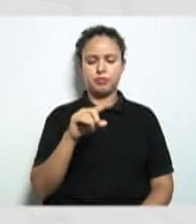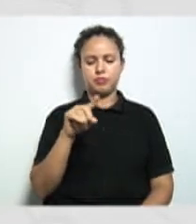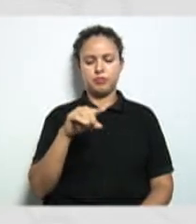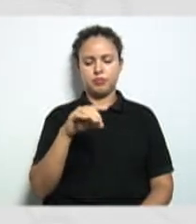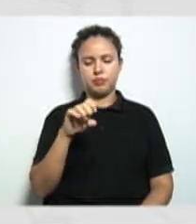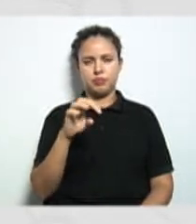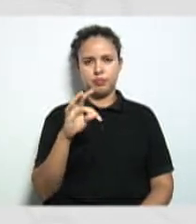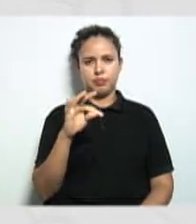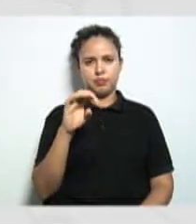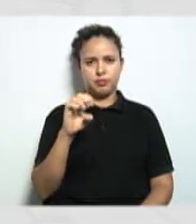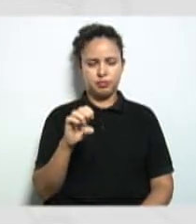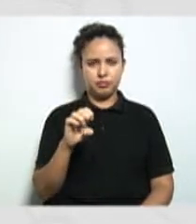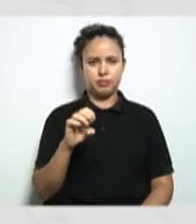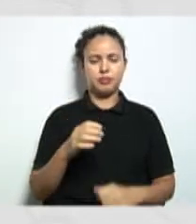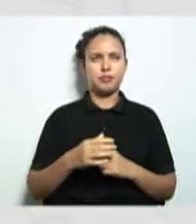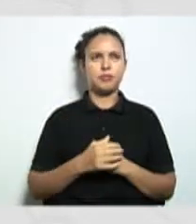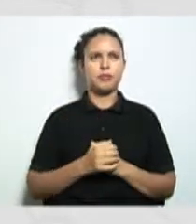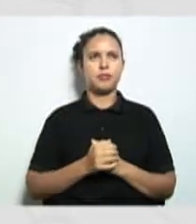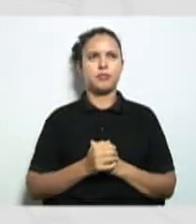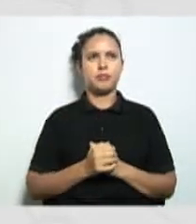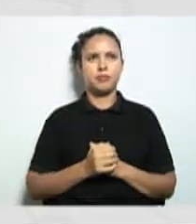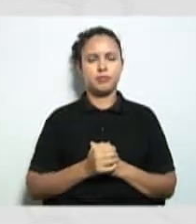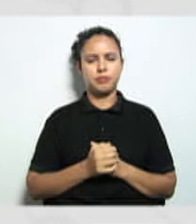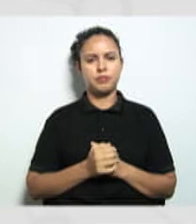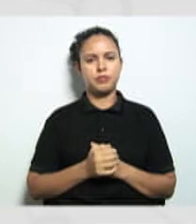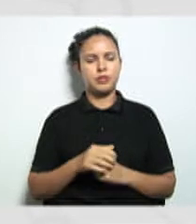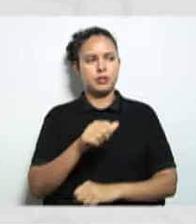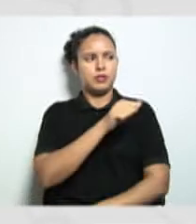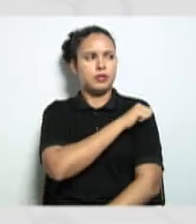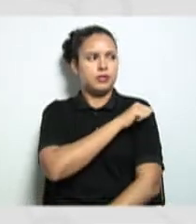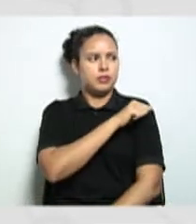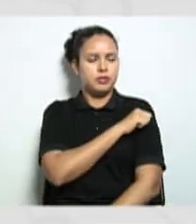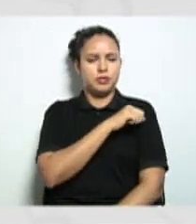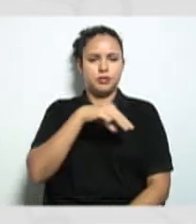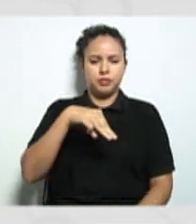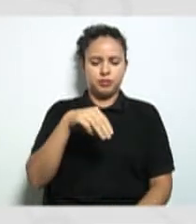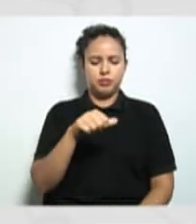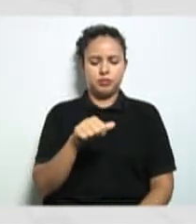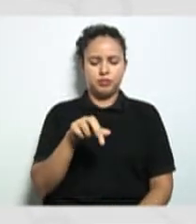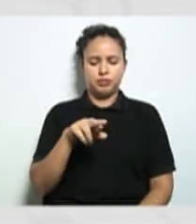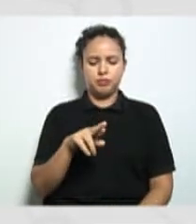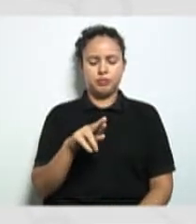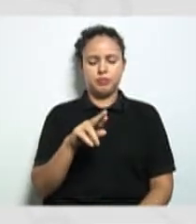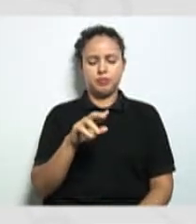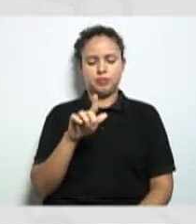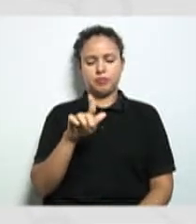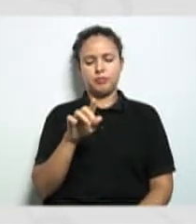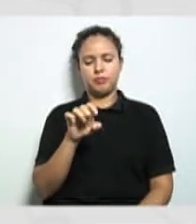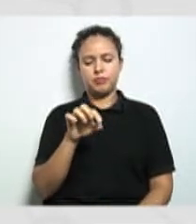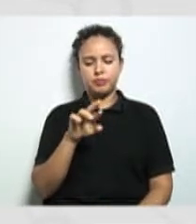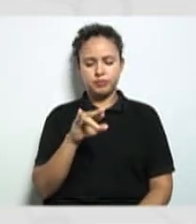a resposta. A aluna Marjorie também colocou, cabeçalho é indispensável, né?